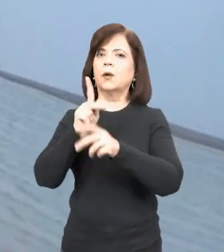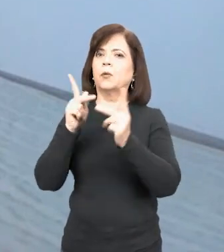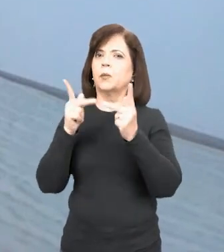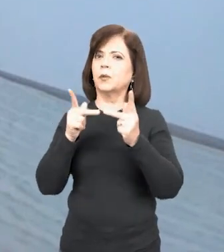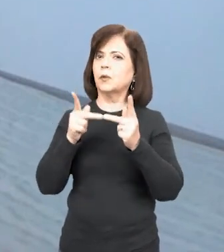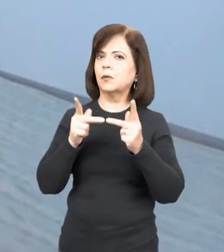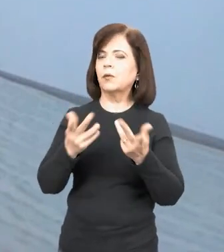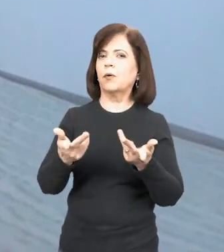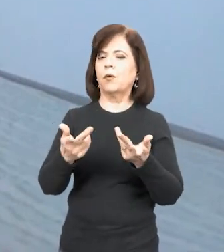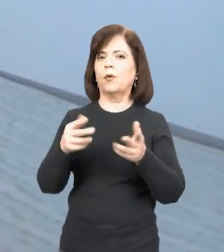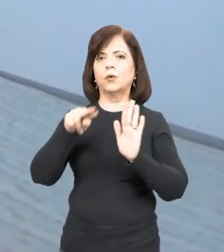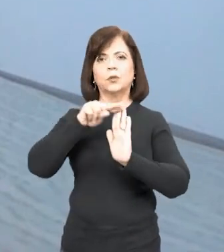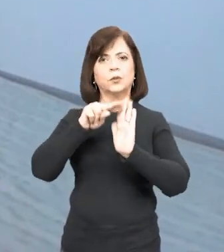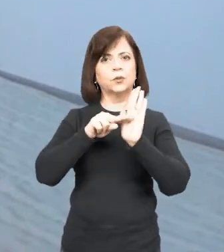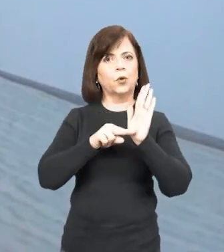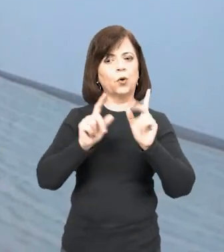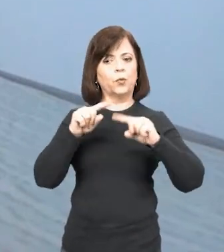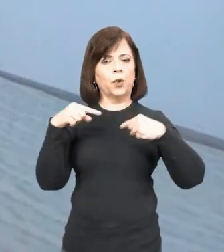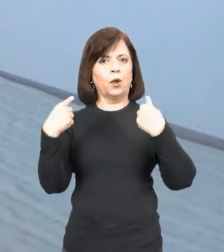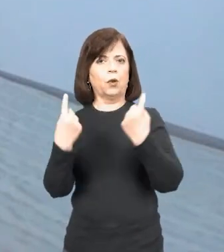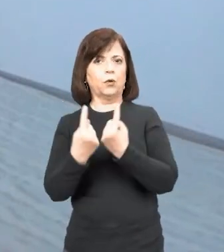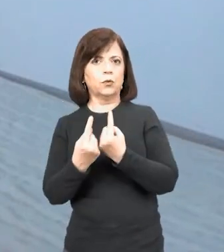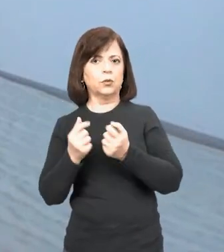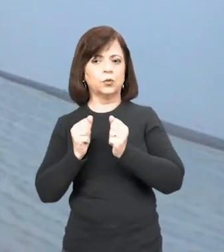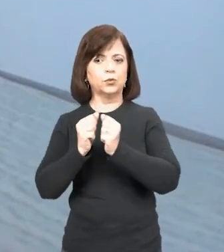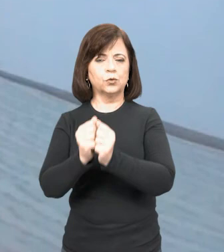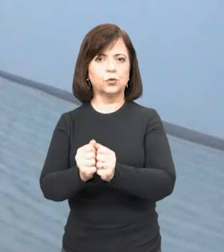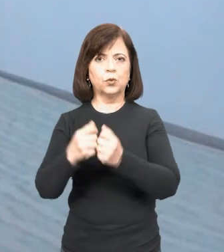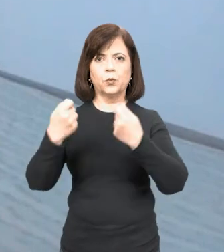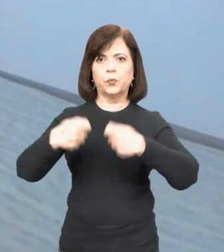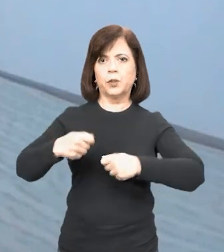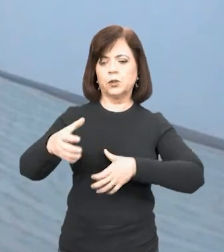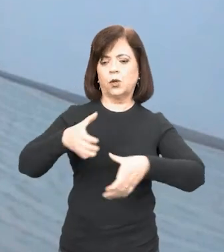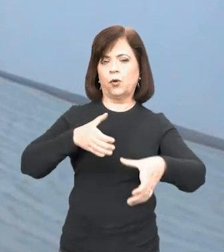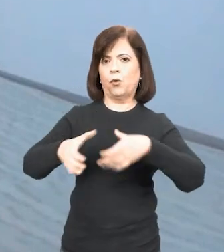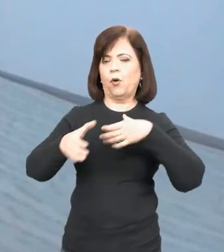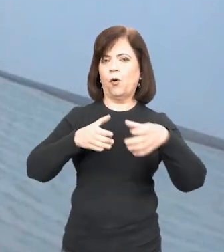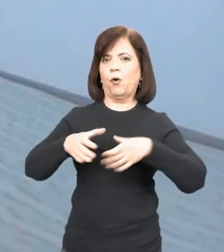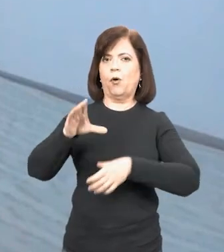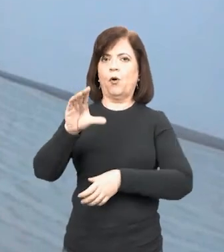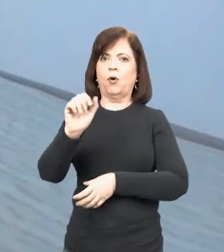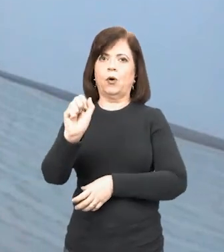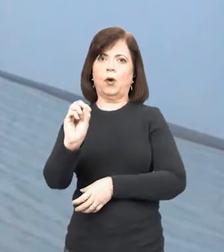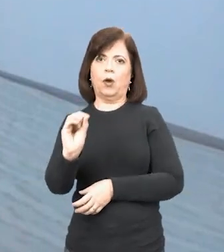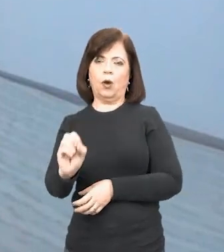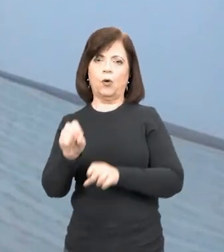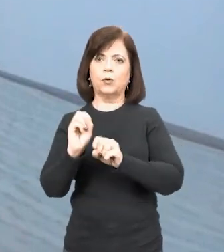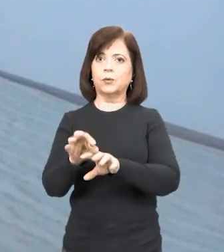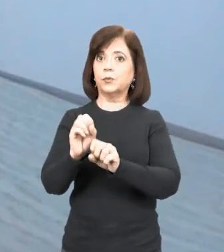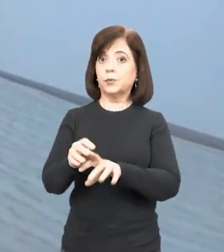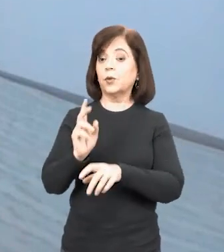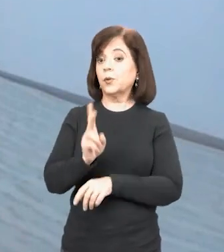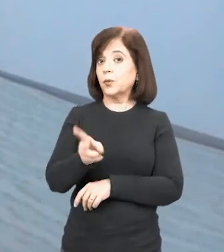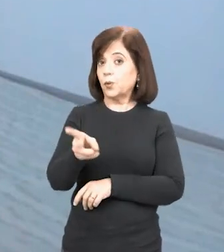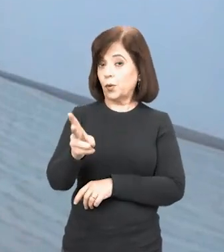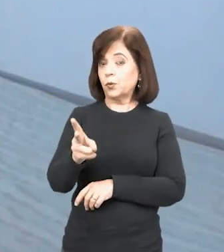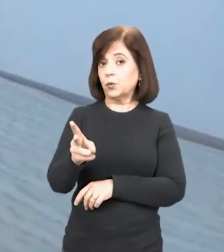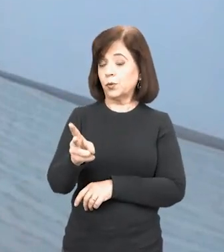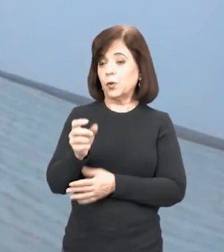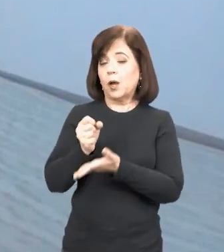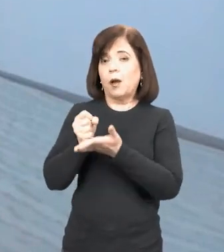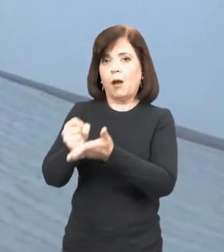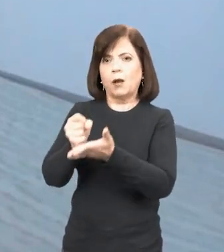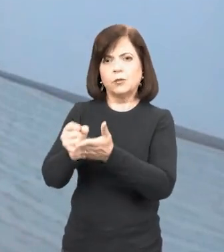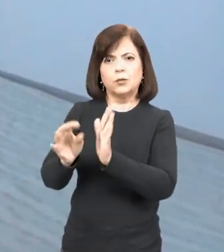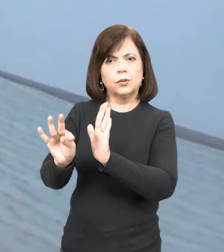pedagógicos, normativos, reuniões conjuntas que se fizerem necessárias com a coordenação do CAU Educação, e o CAU Educação continua